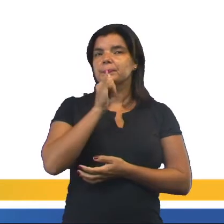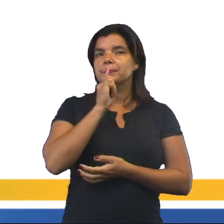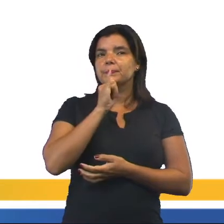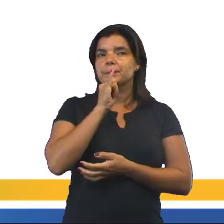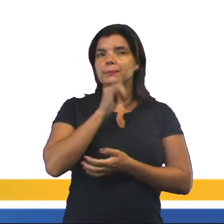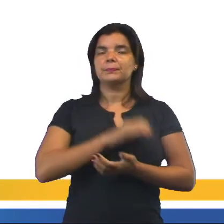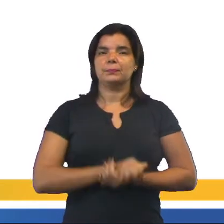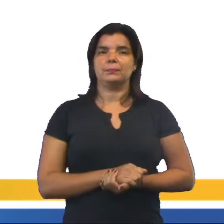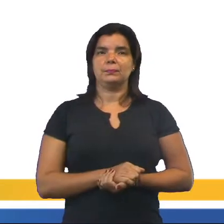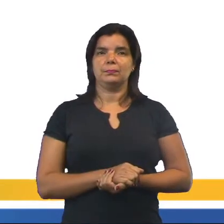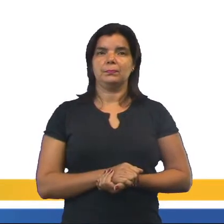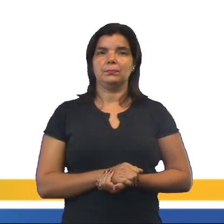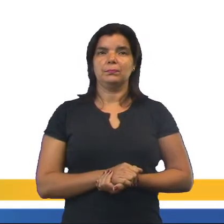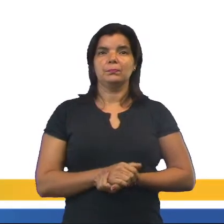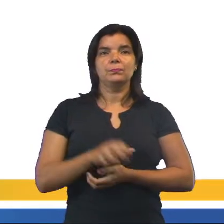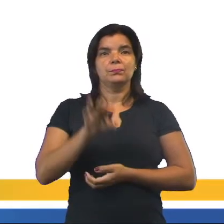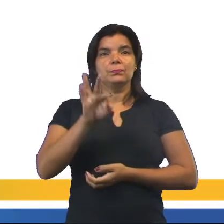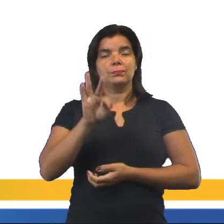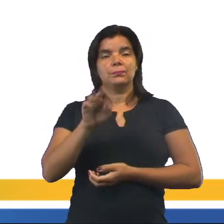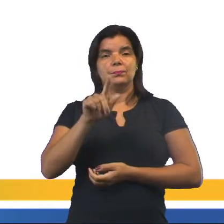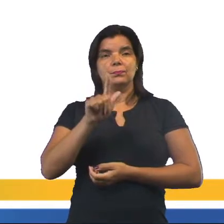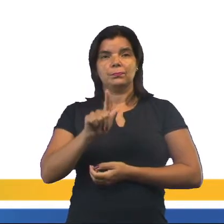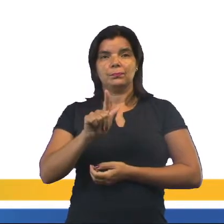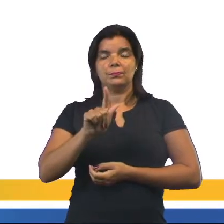trigonométricas. No exemplo 1,